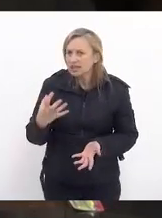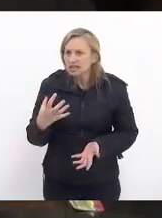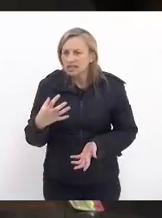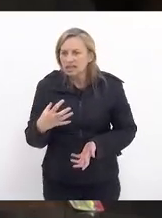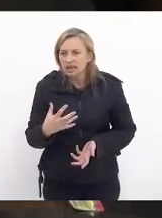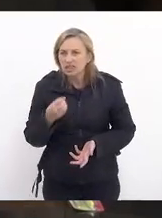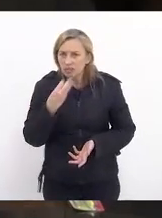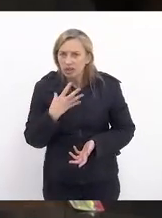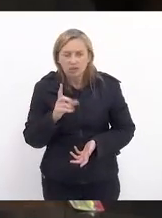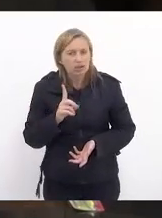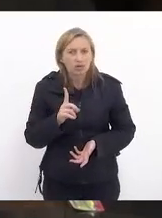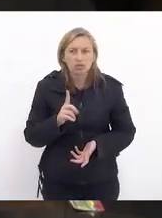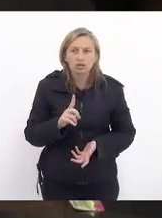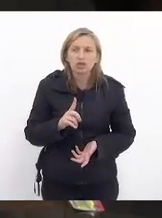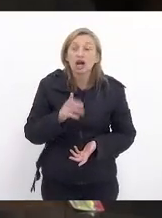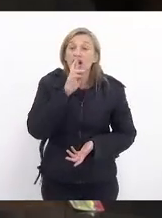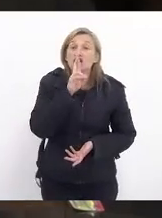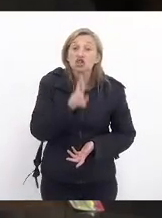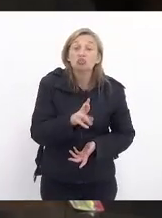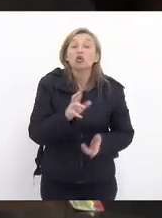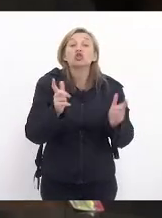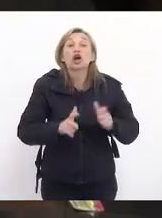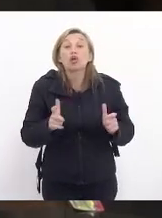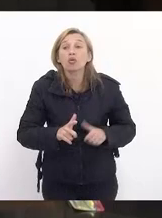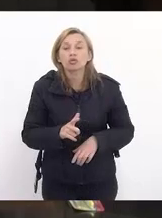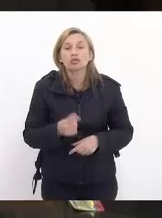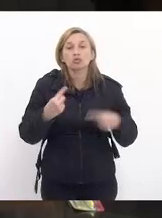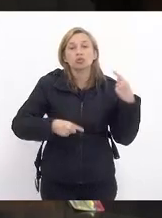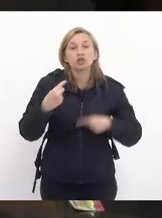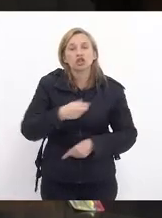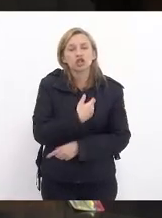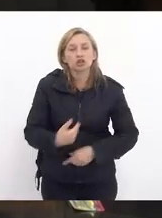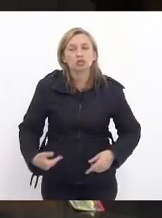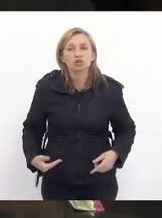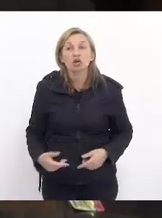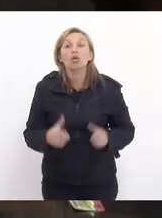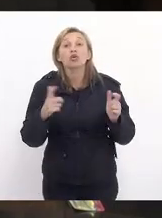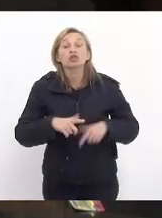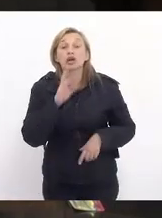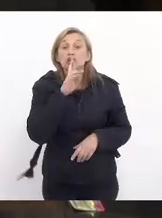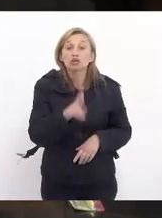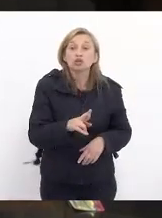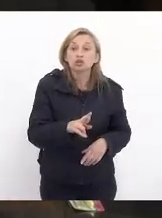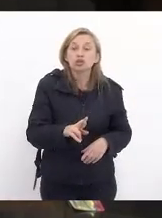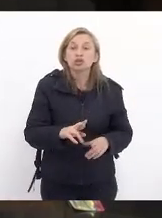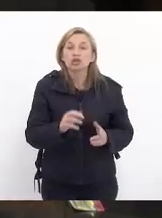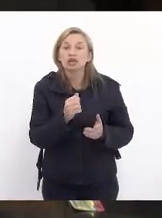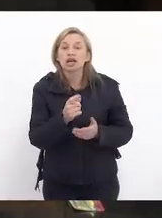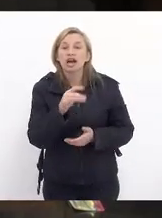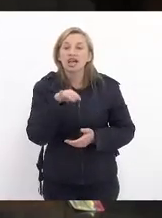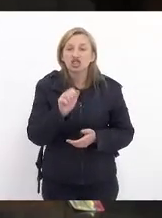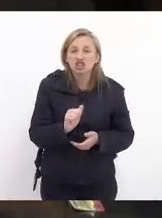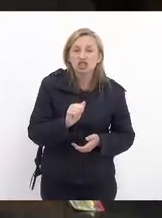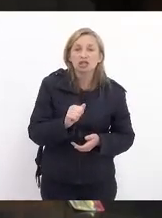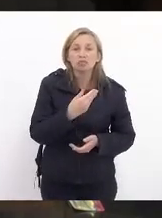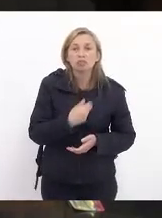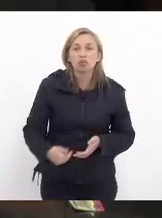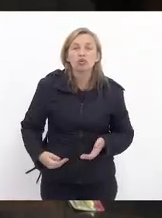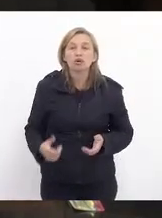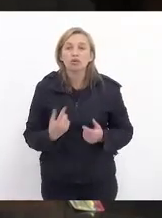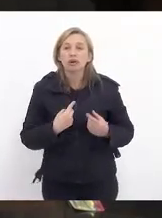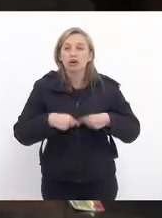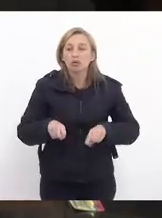positivo pode bem Onde está a resposta e um tempo de políticas públicas onde está a resposta em termos de agenda pública pública